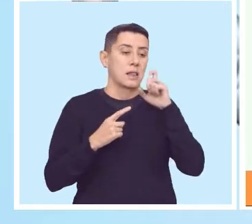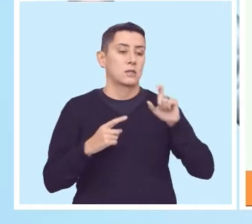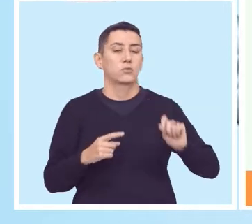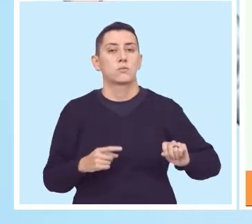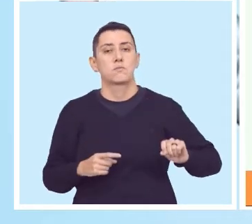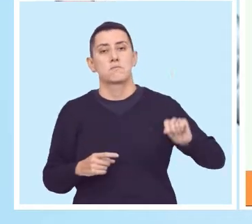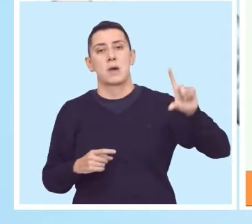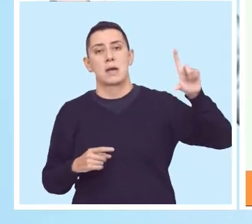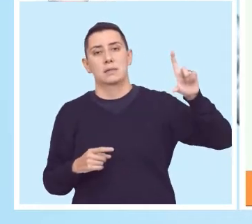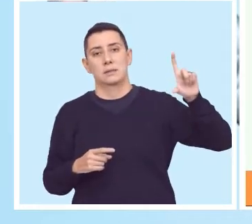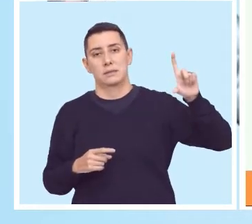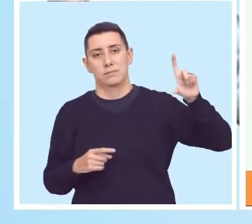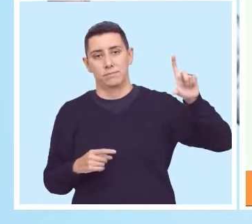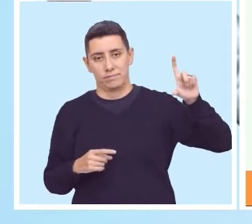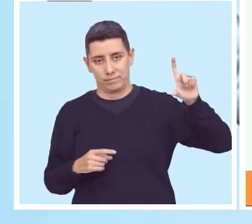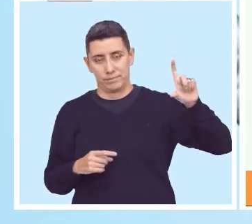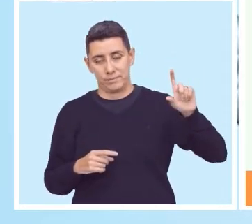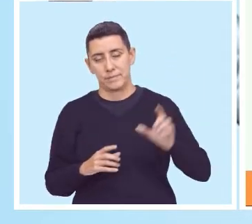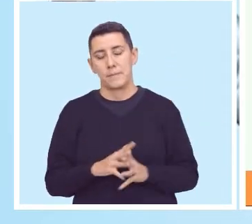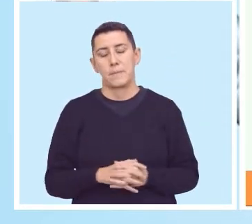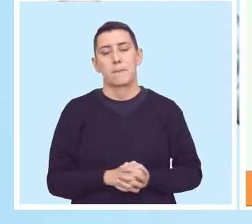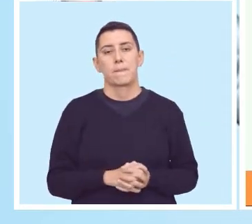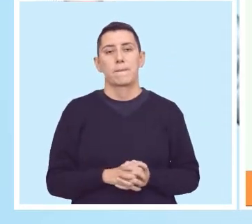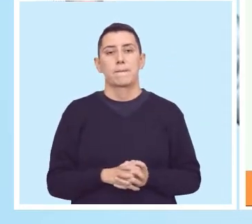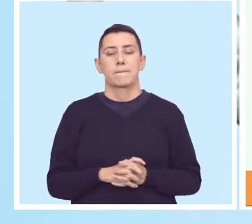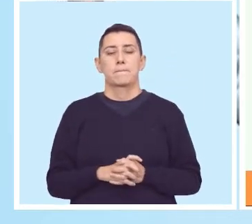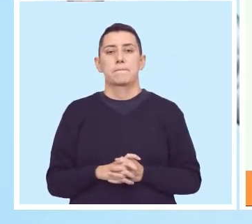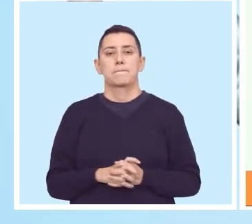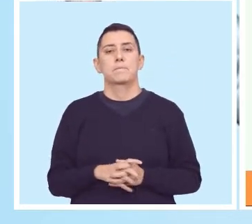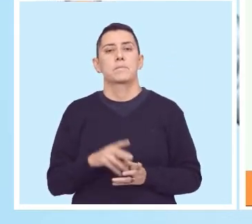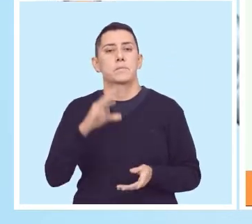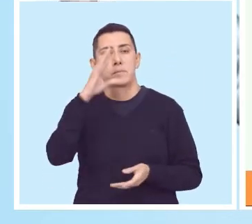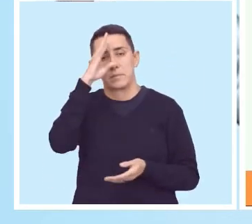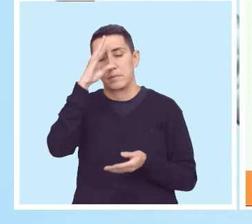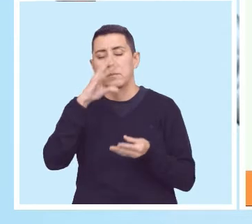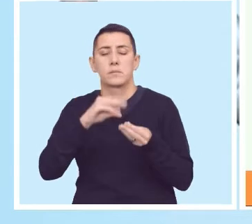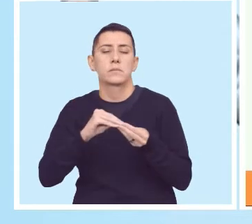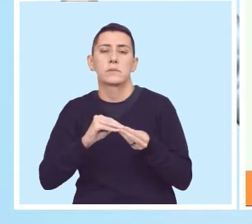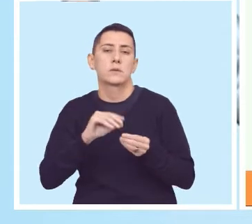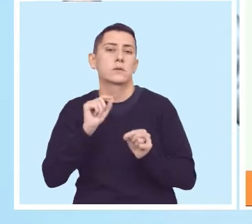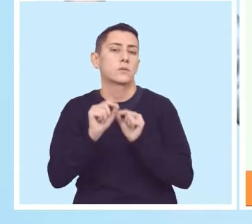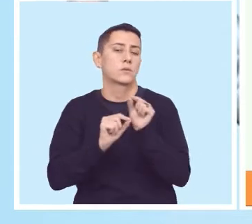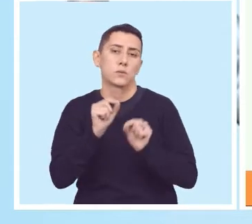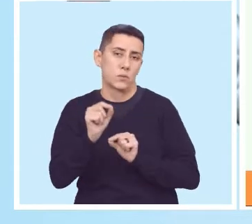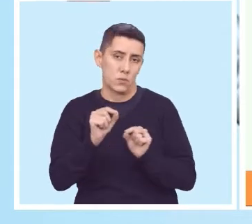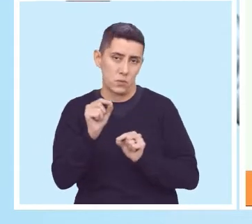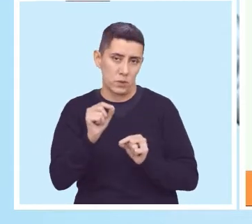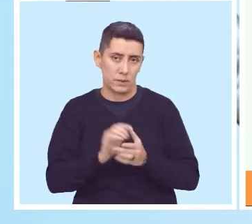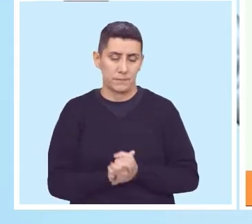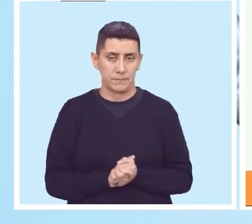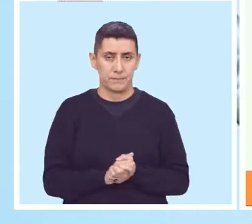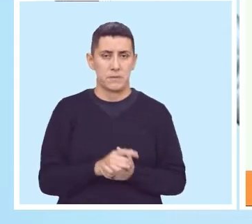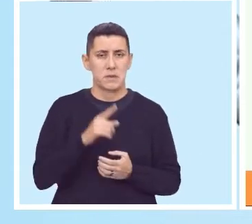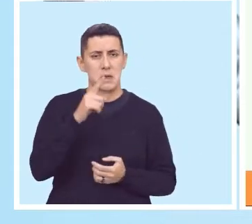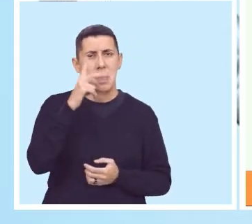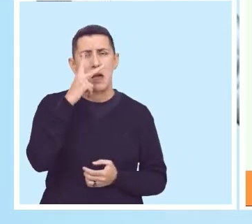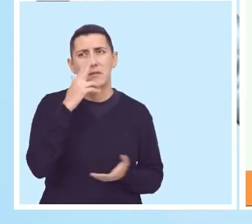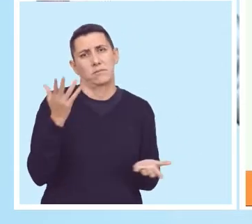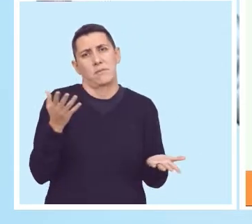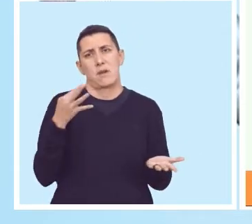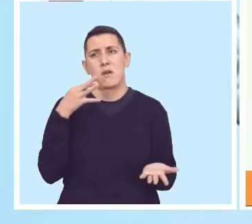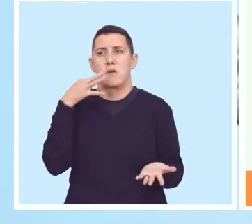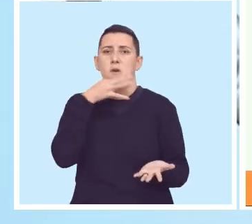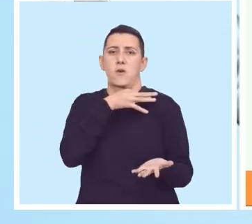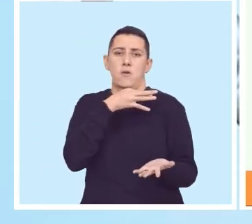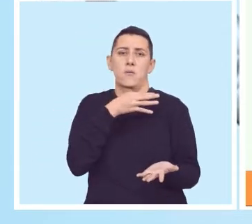que isso significa, ou pelo menos o que a gente concluiu preliminarmente? Talvez isso possa ser muito óbvio para quem seja